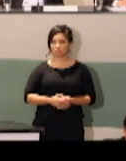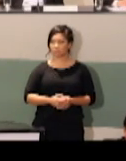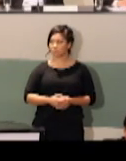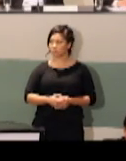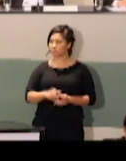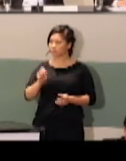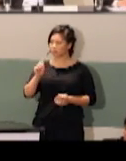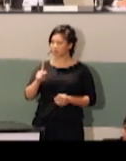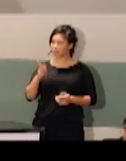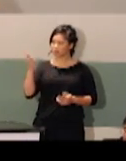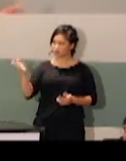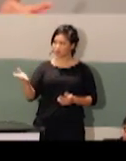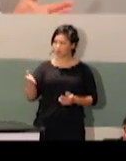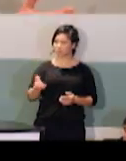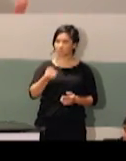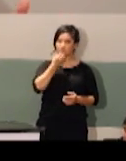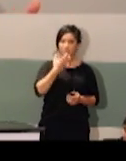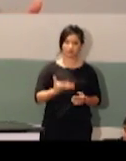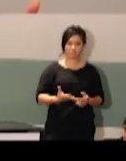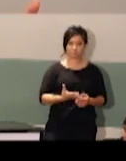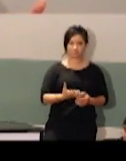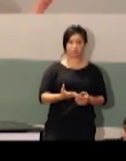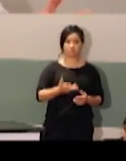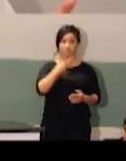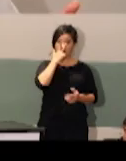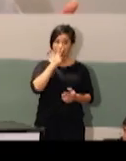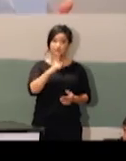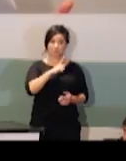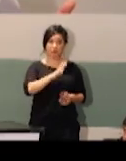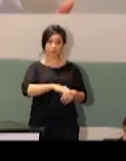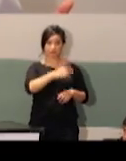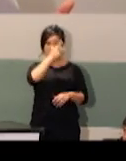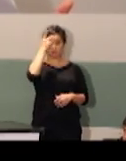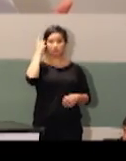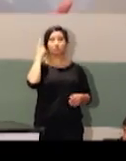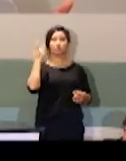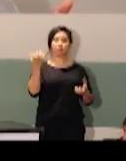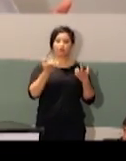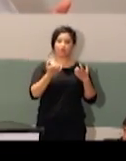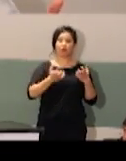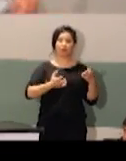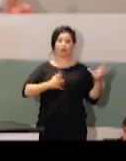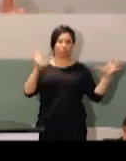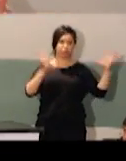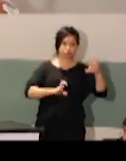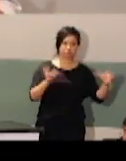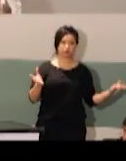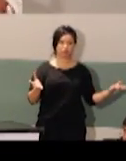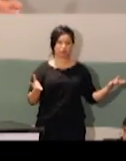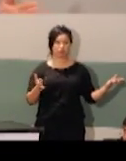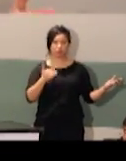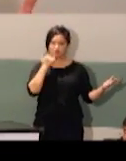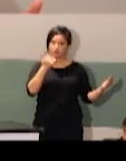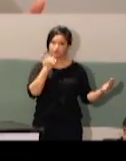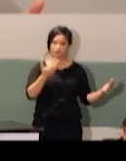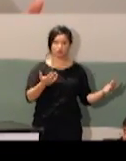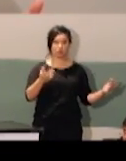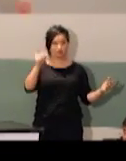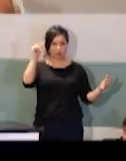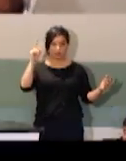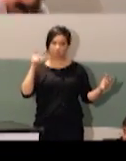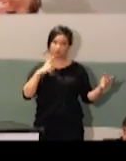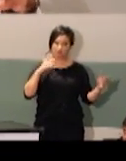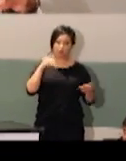Pode ir, candidato. Bom, em segundo lugar, parece que tem mais gente aqui querendo ganhar no tapetão. Eu sou do tempo que a eleição ganhava no